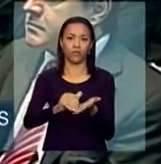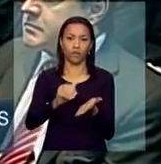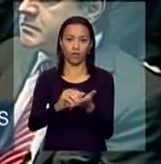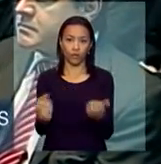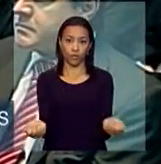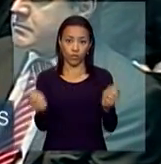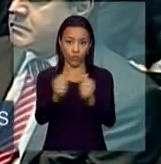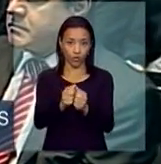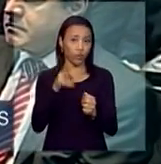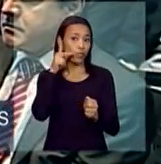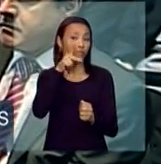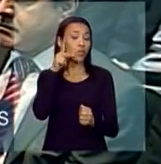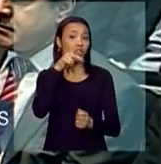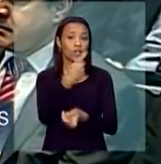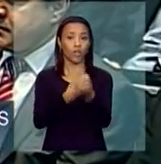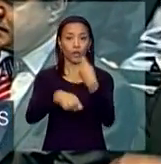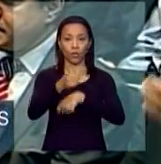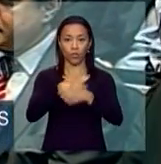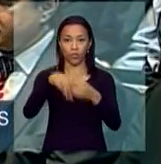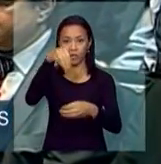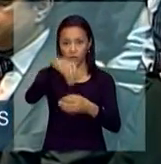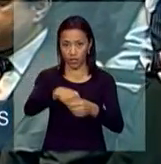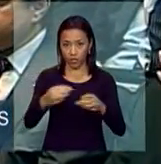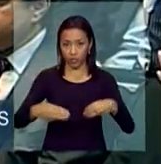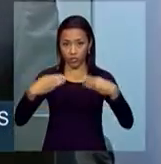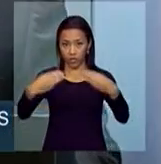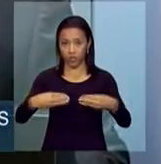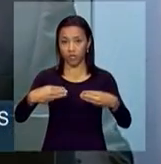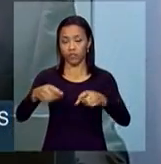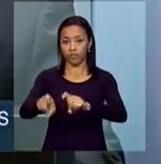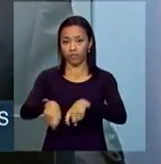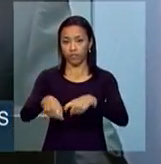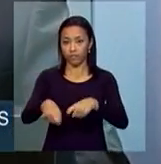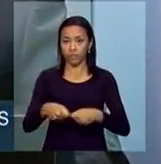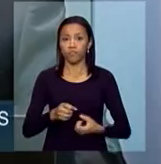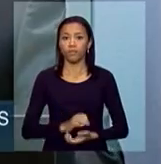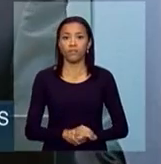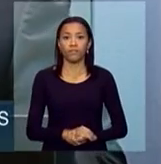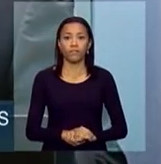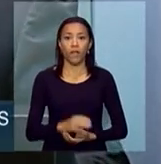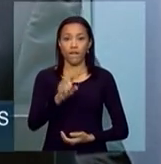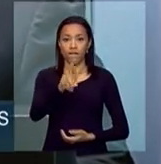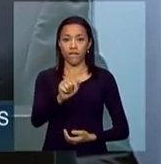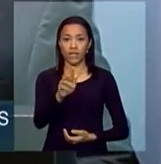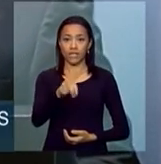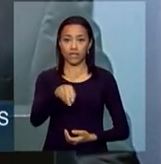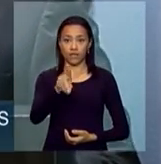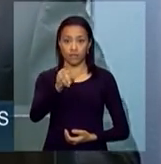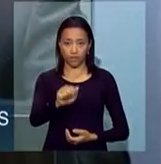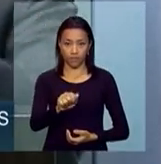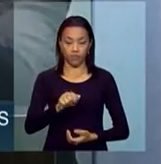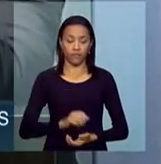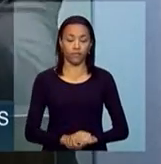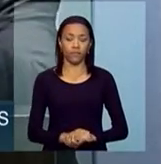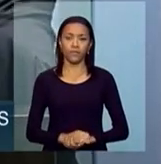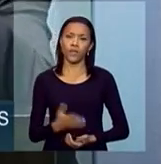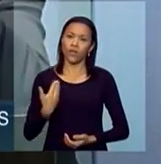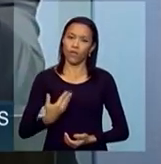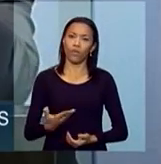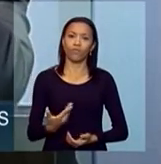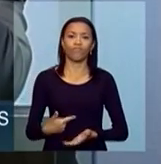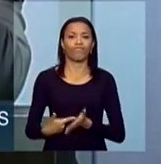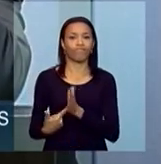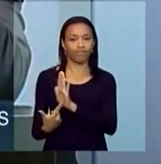adjunto de Política Econômica do Ministério da Fazenda, e Caio Rocha. Eu vou fazer aqui uma apresentação e aos meus